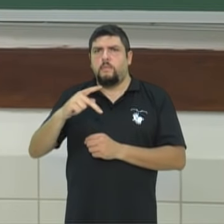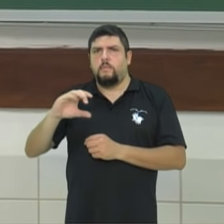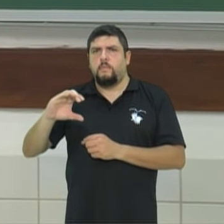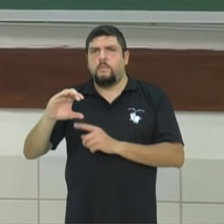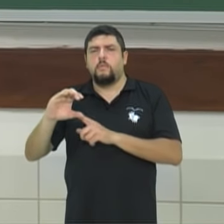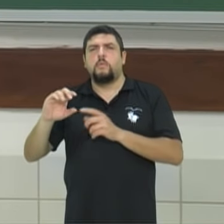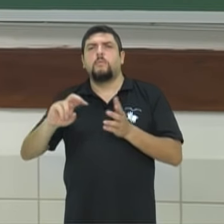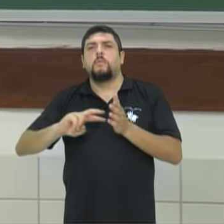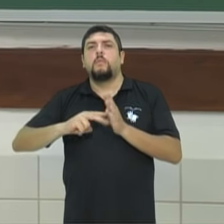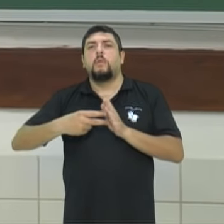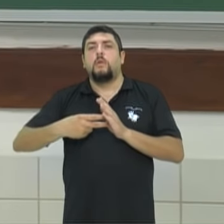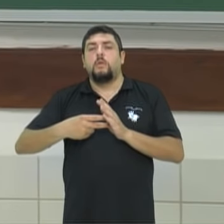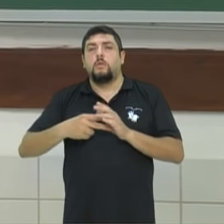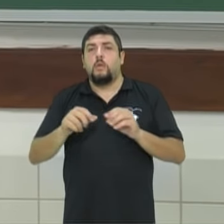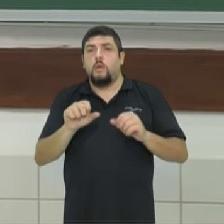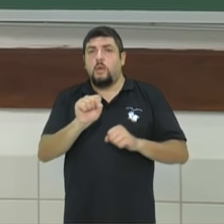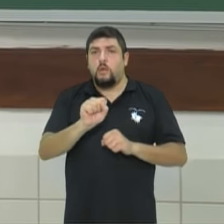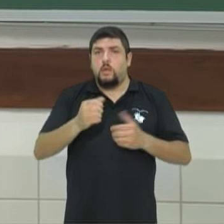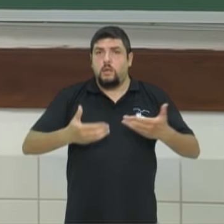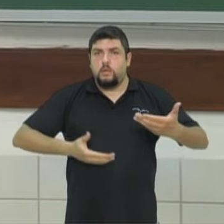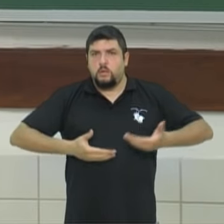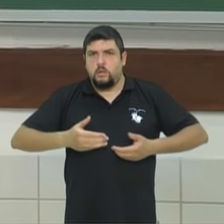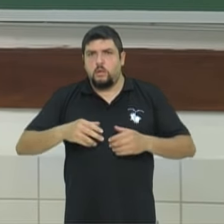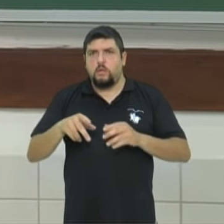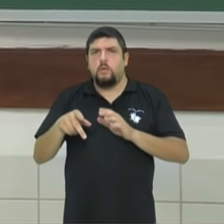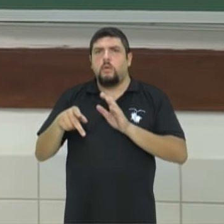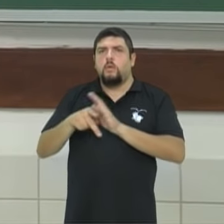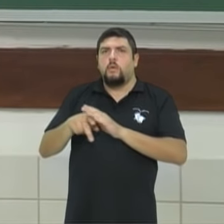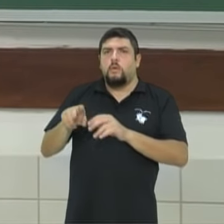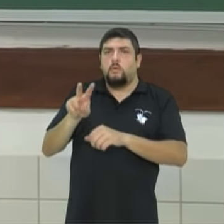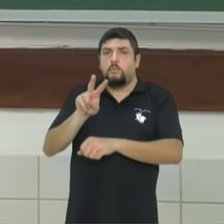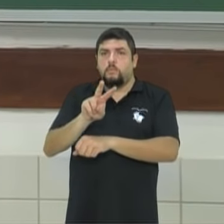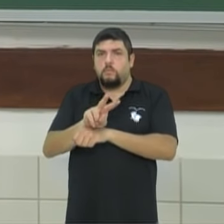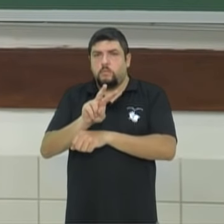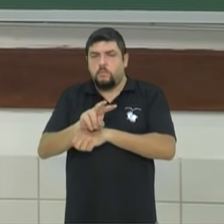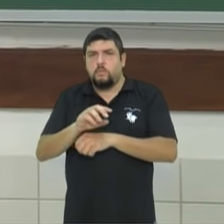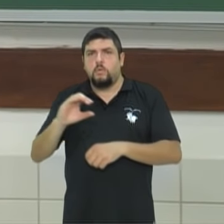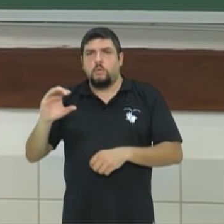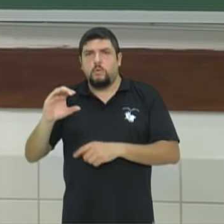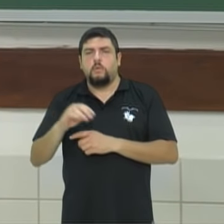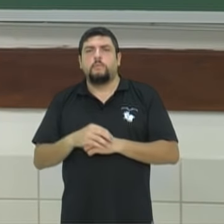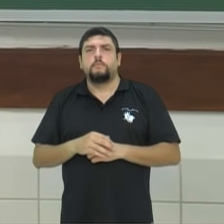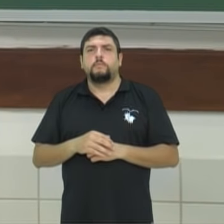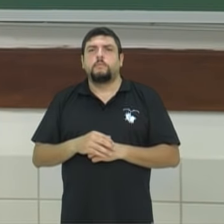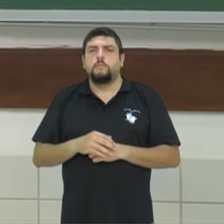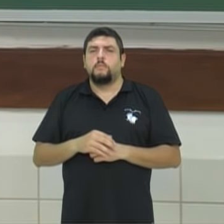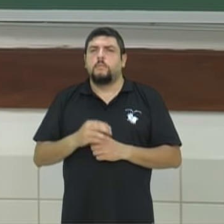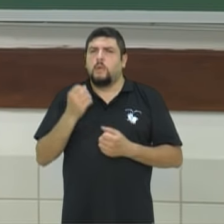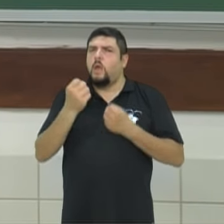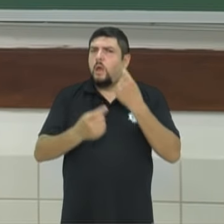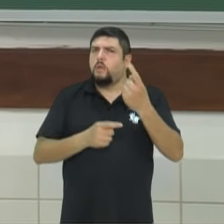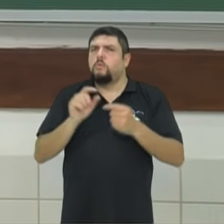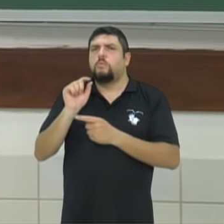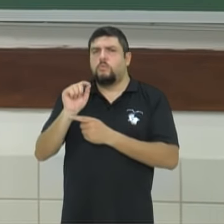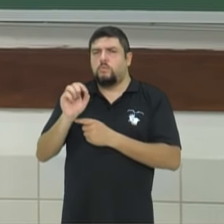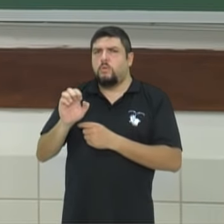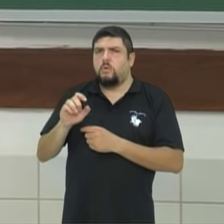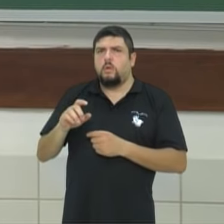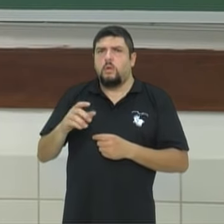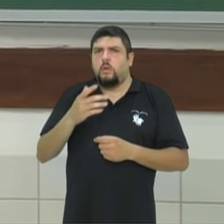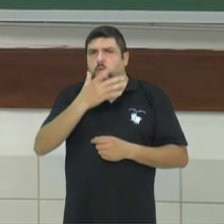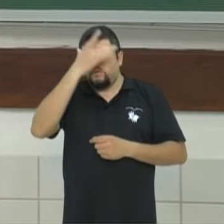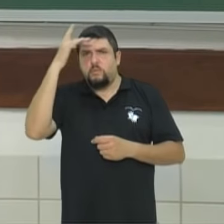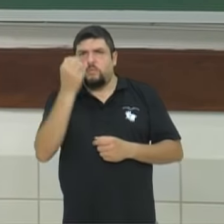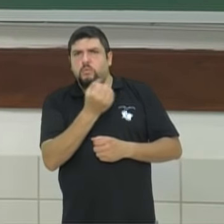que simboliza muitas vezes algo negativo, quando as pessoas dizem, o meu nome foi para o SPC, ou o meu nome vai